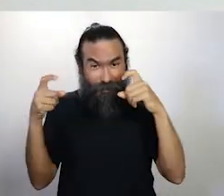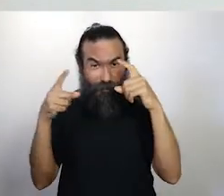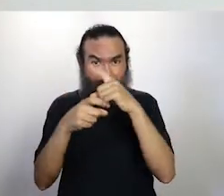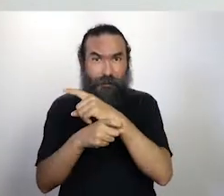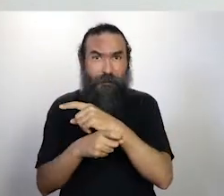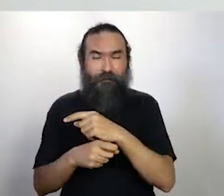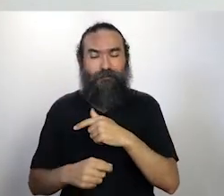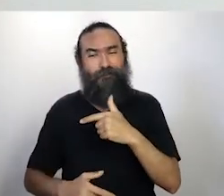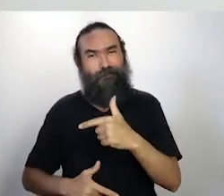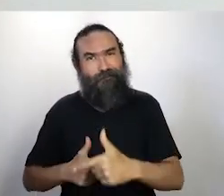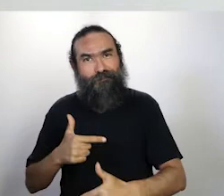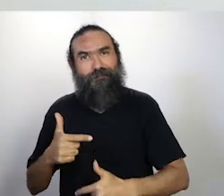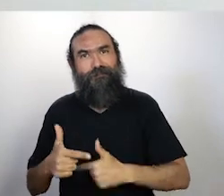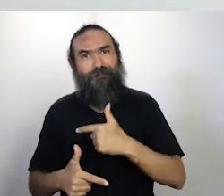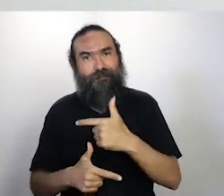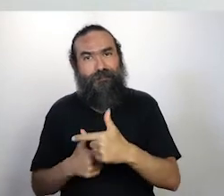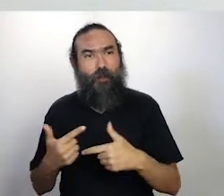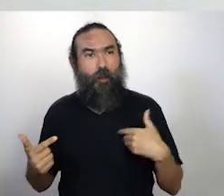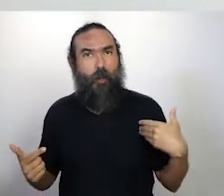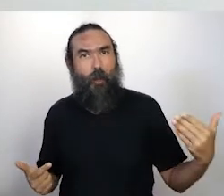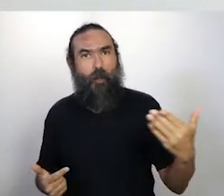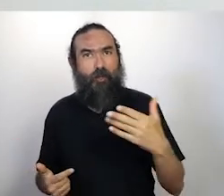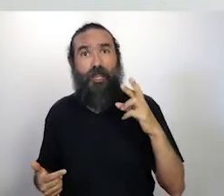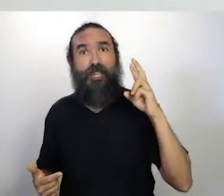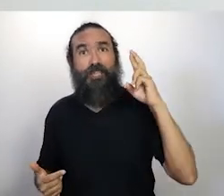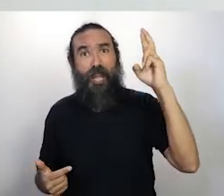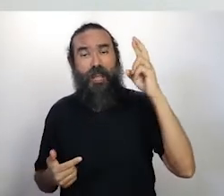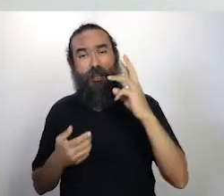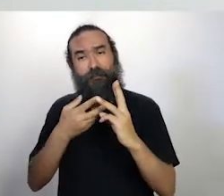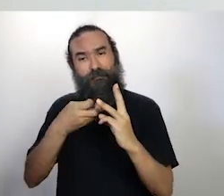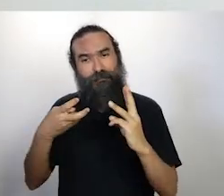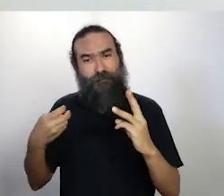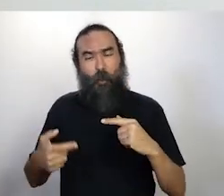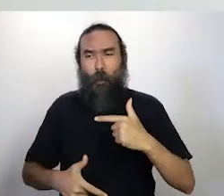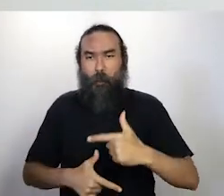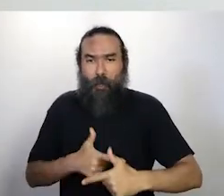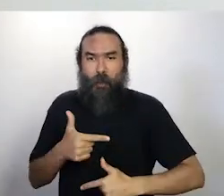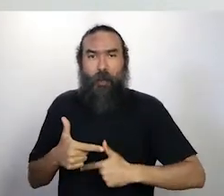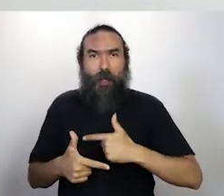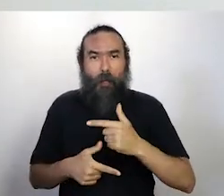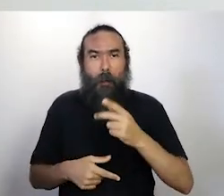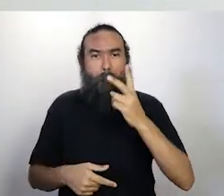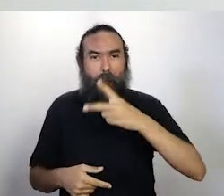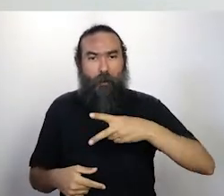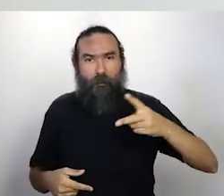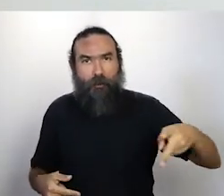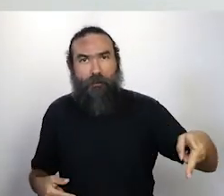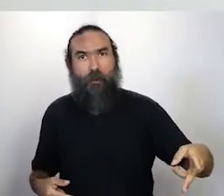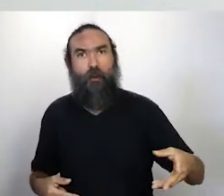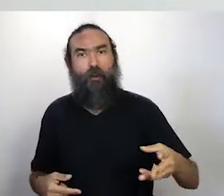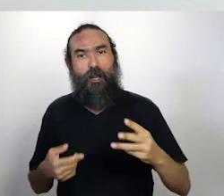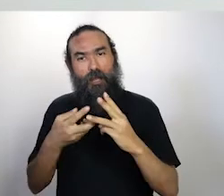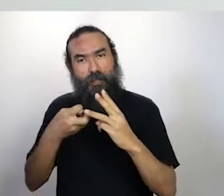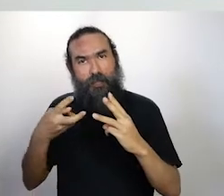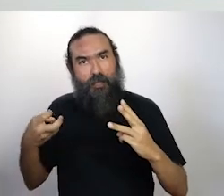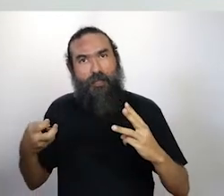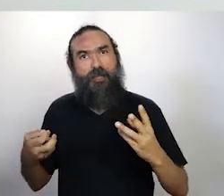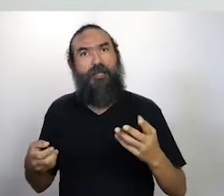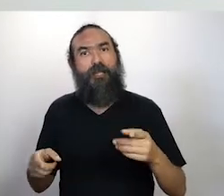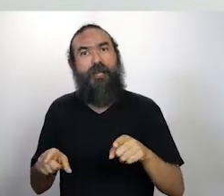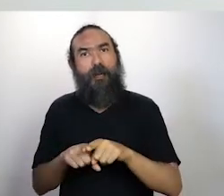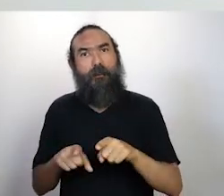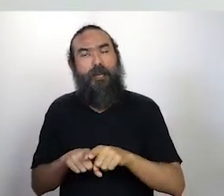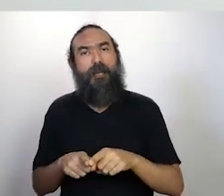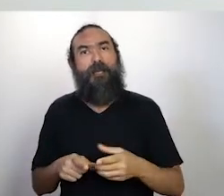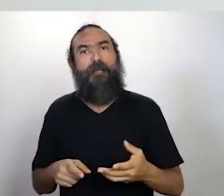às lutas, né, das nossas lideranças, das pessoas, dos professores, dos controles